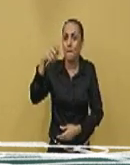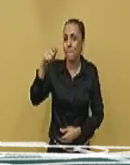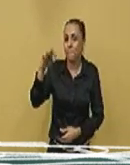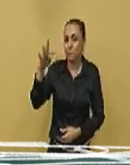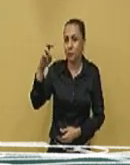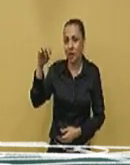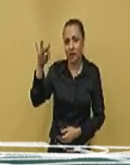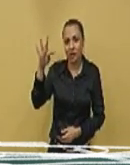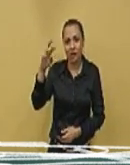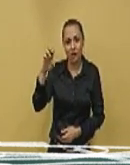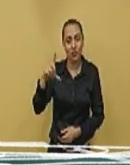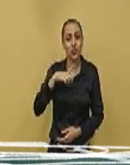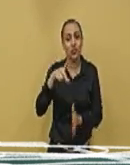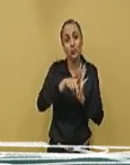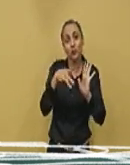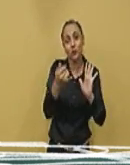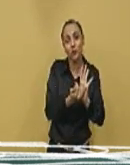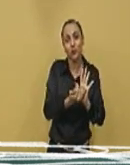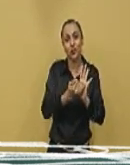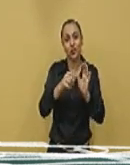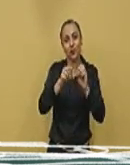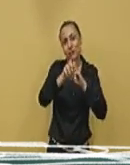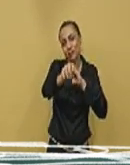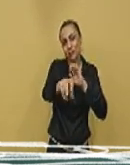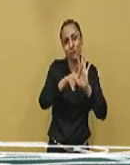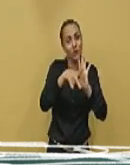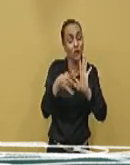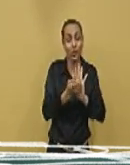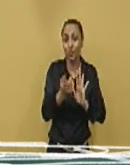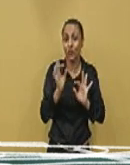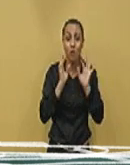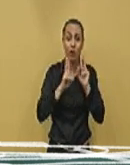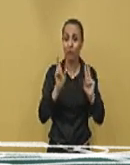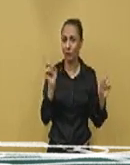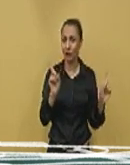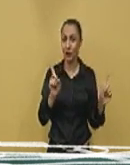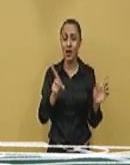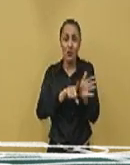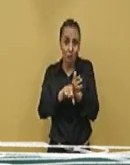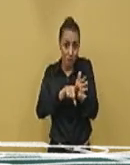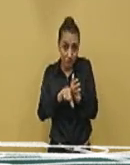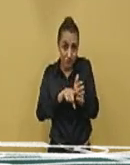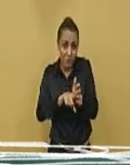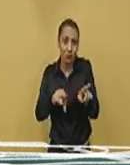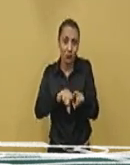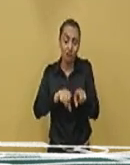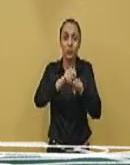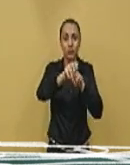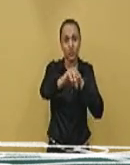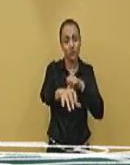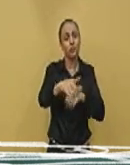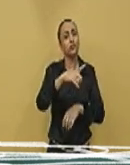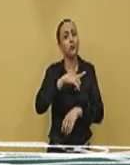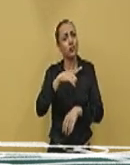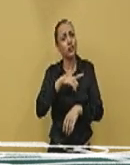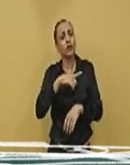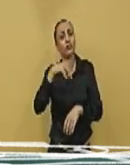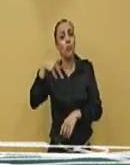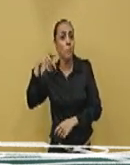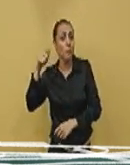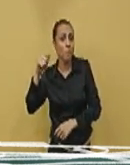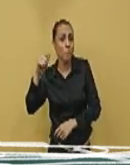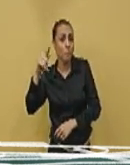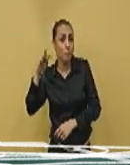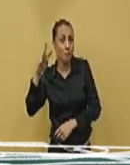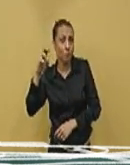não é muito comum em projetos de extensão. Então, além de pesquisador e extensionista, ainda tivemos um pedido de patente